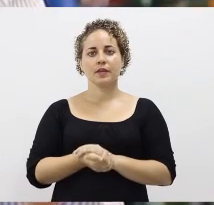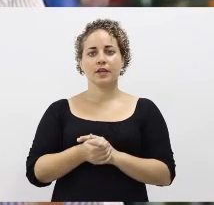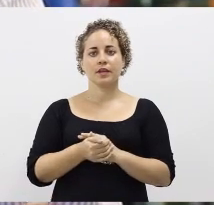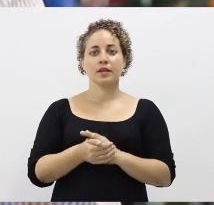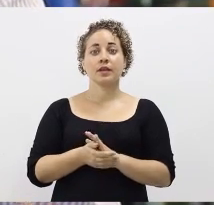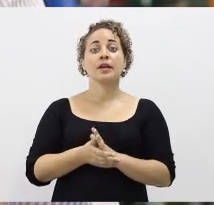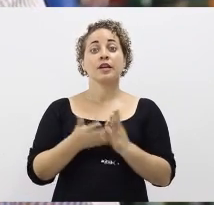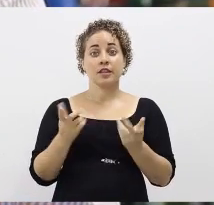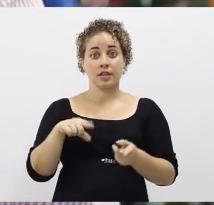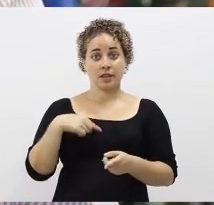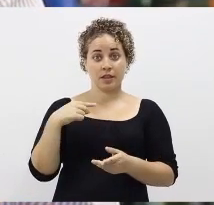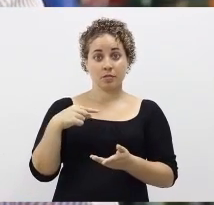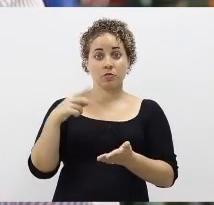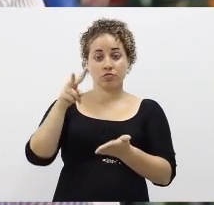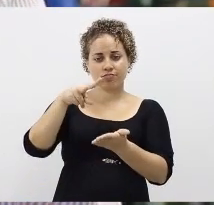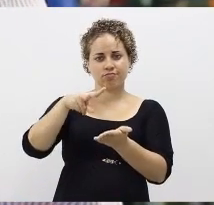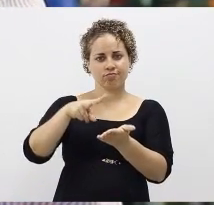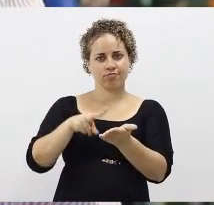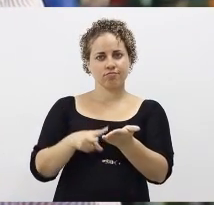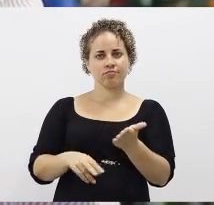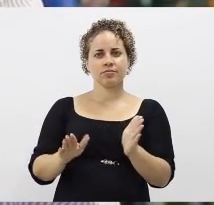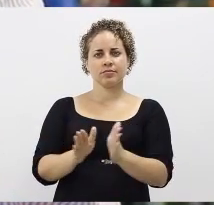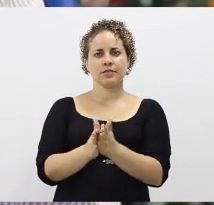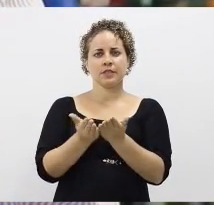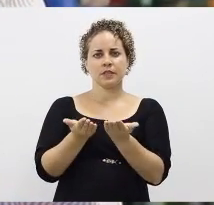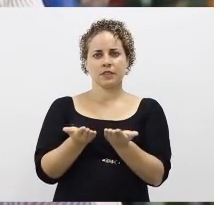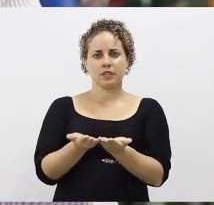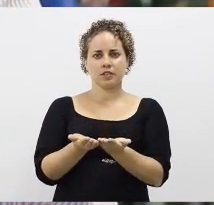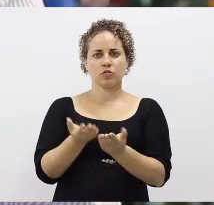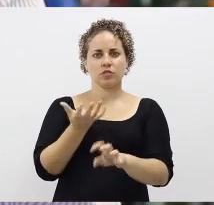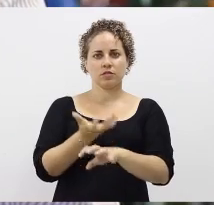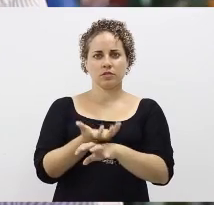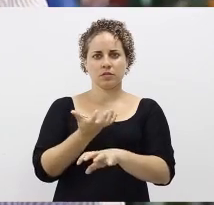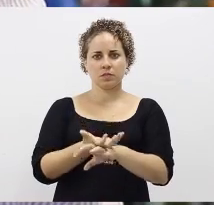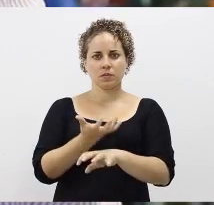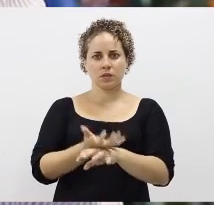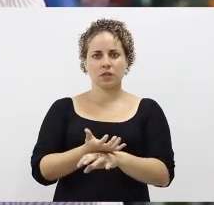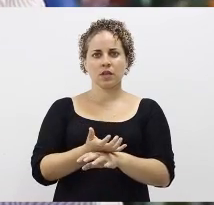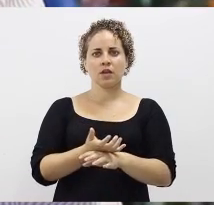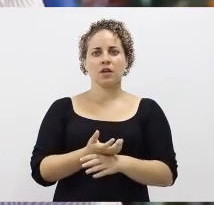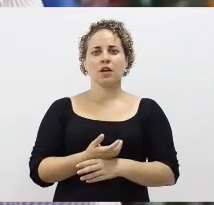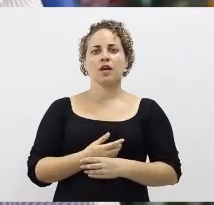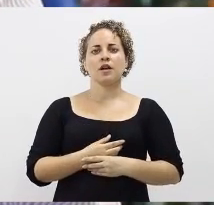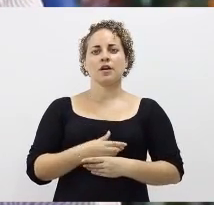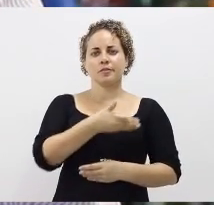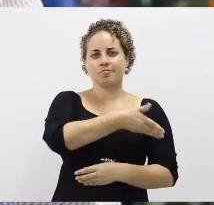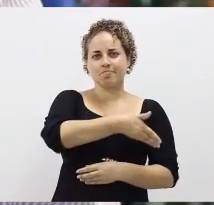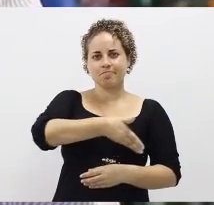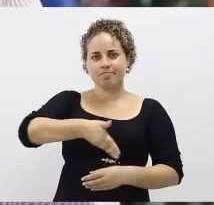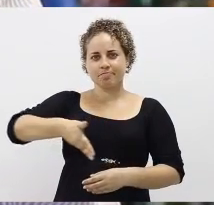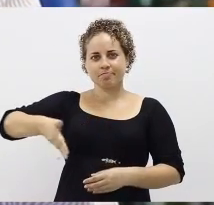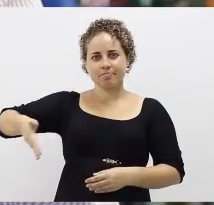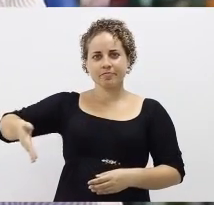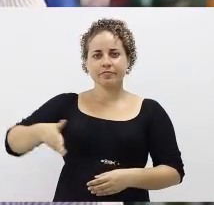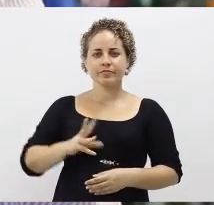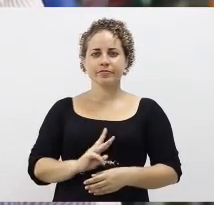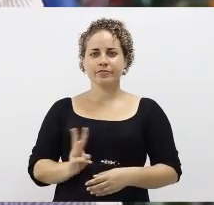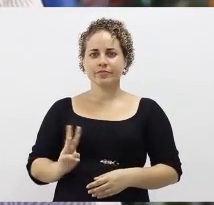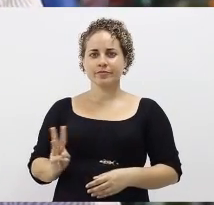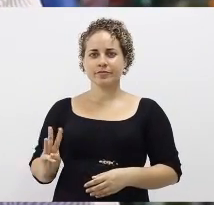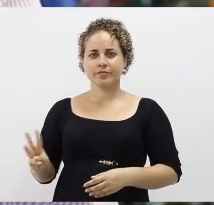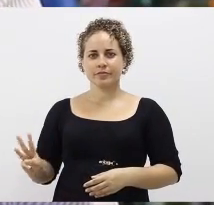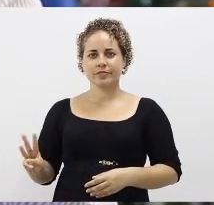Depois de ler o caderno da disciplina, eu sugiro fortemente: acessem o link abaixo